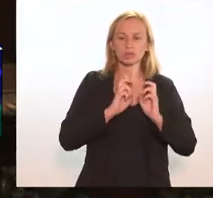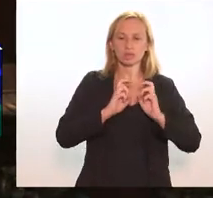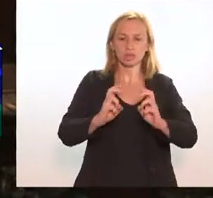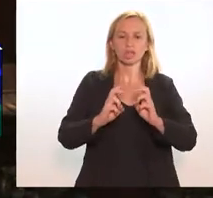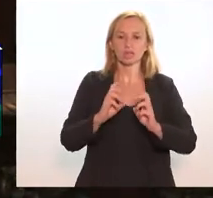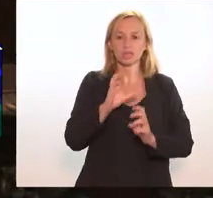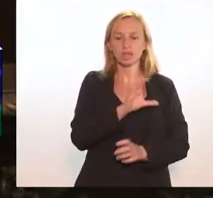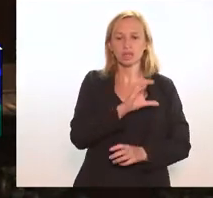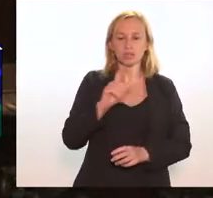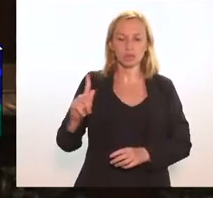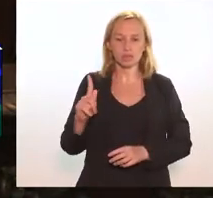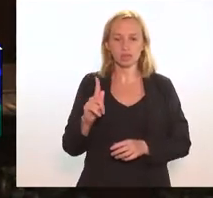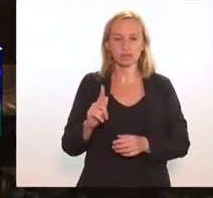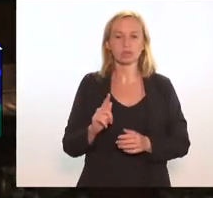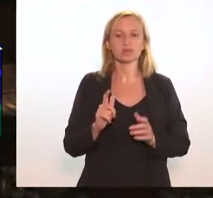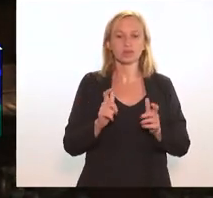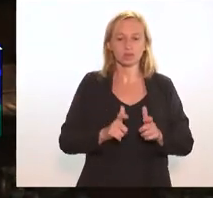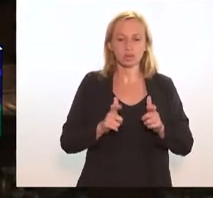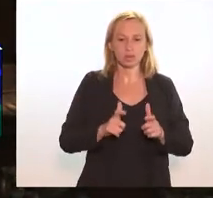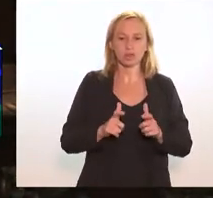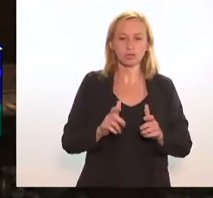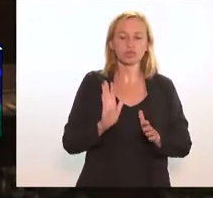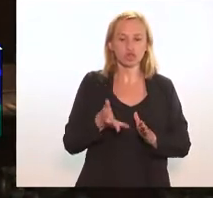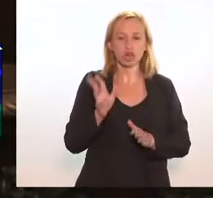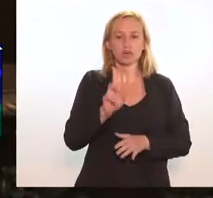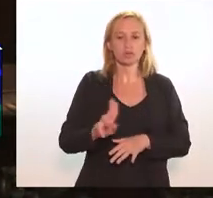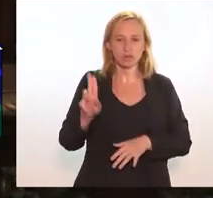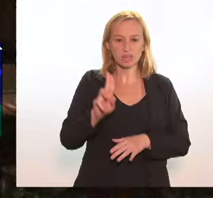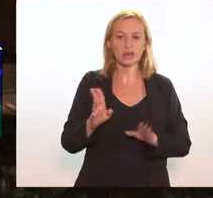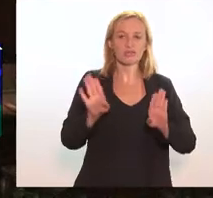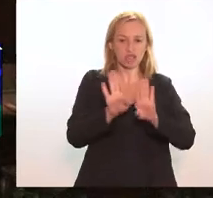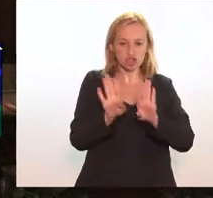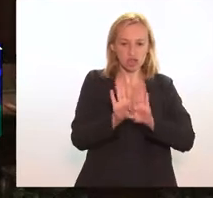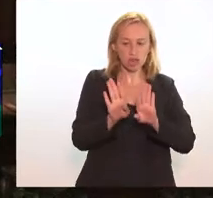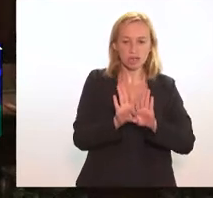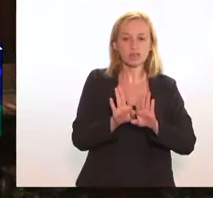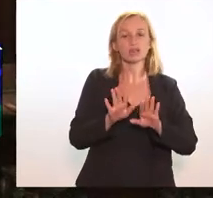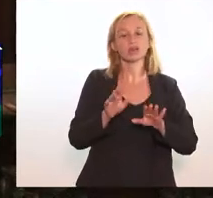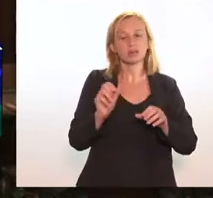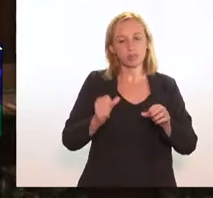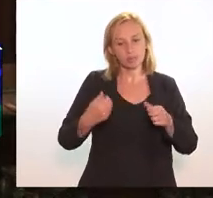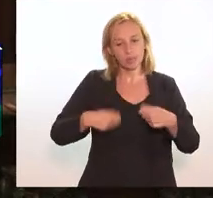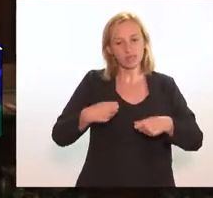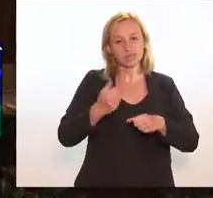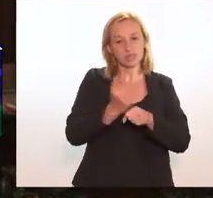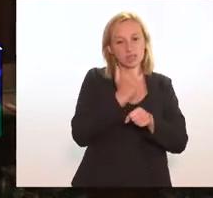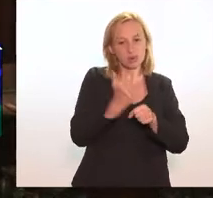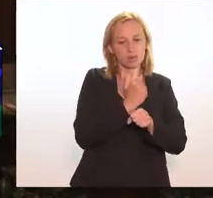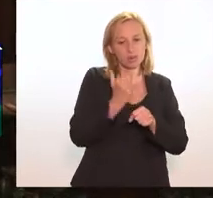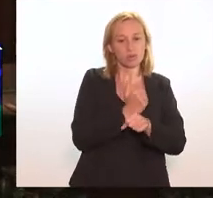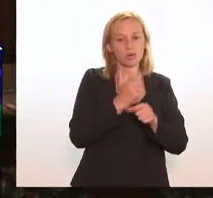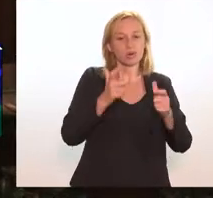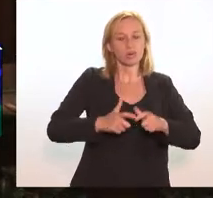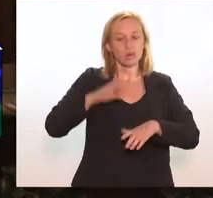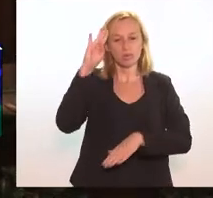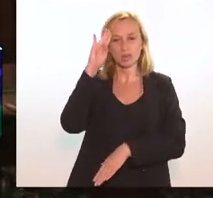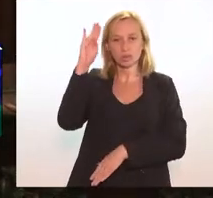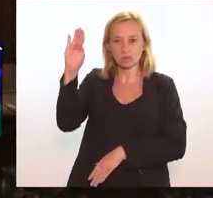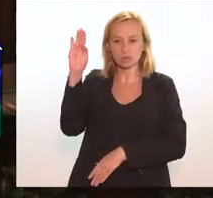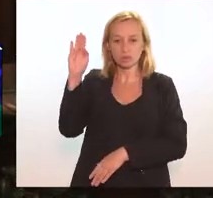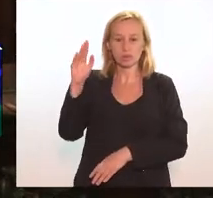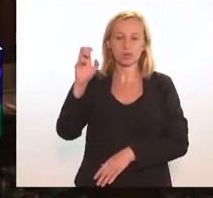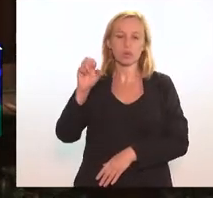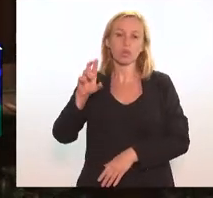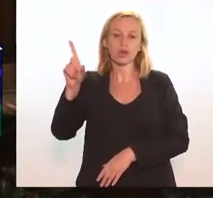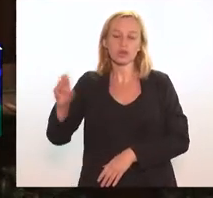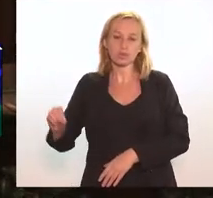Grande, já é um campus universitário, embora fechado, vai depender de obras, mas eu quero dizer que é uma das demandas principais da UESO.